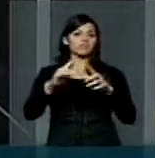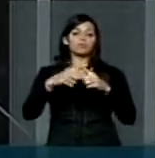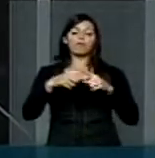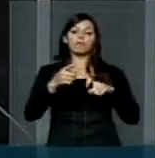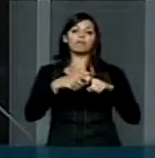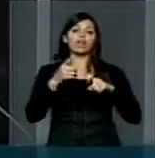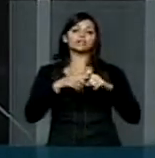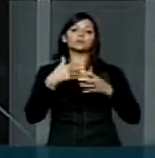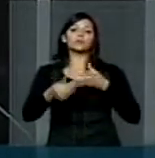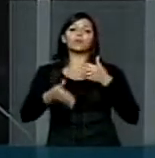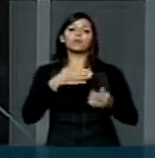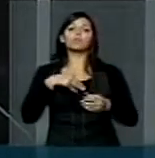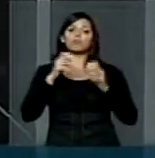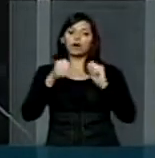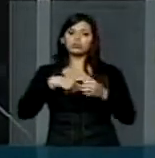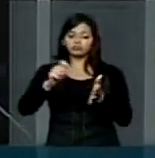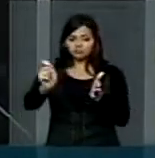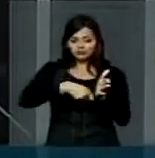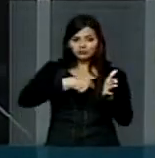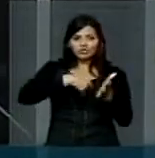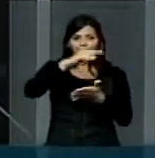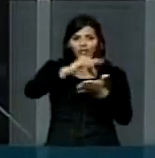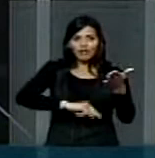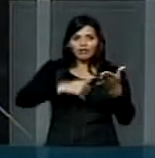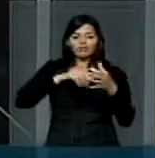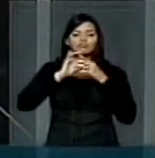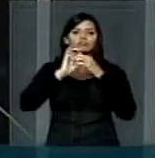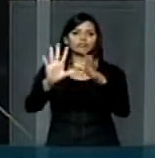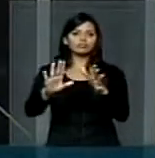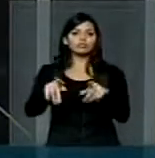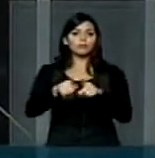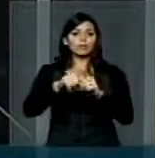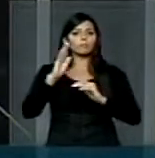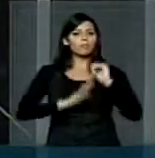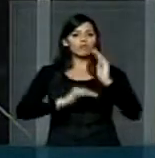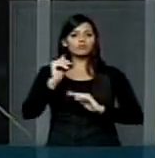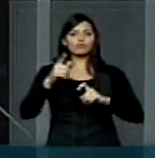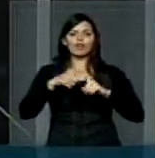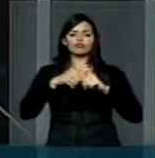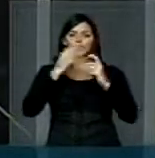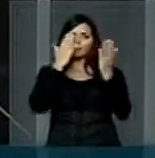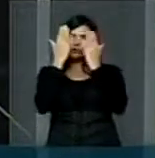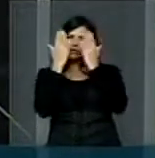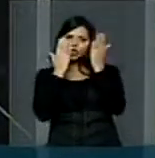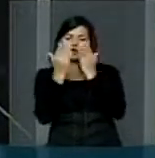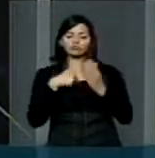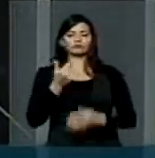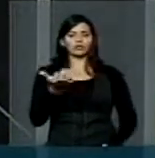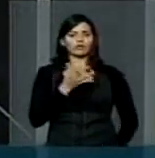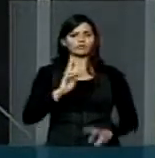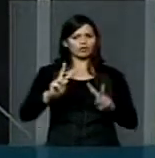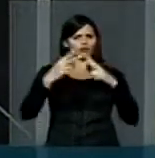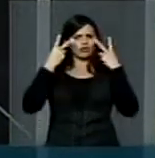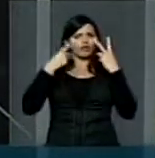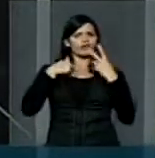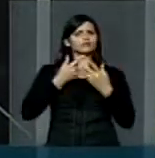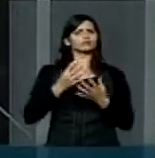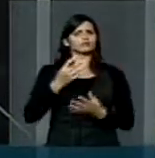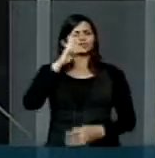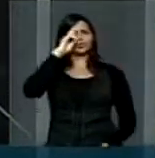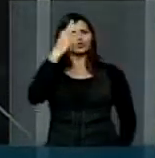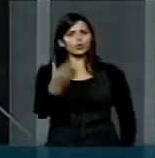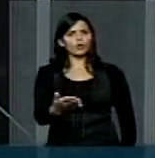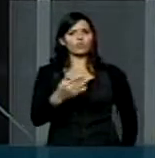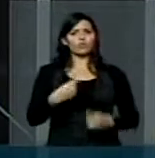médico ou por um psicólogo. Eu quero chamar, deputado Ricardo, a atenção de Vossa Excelência,